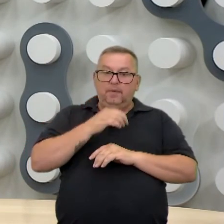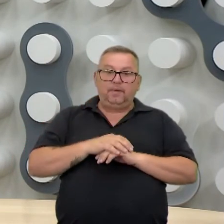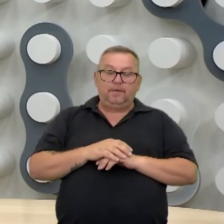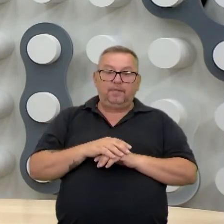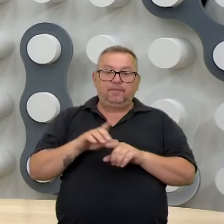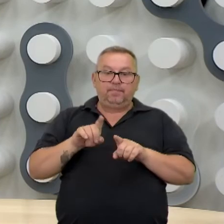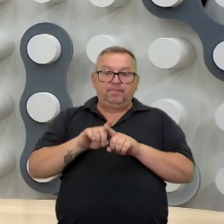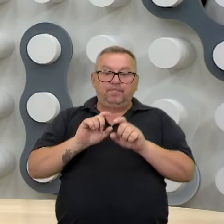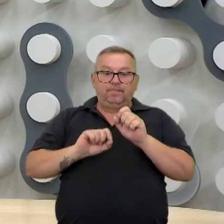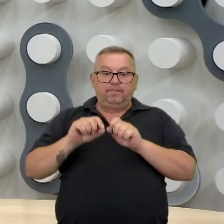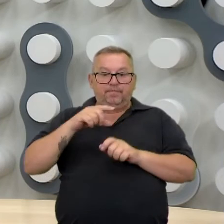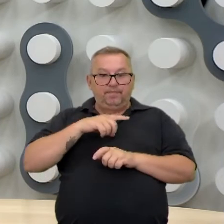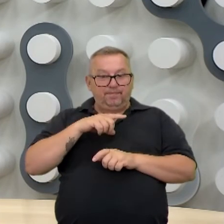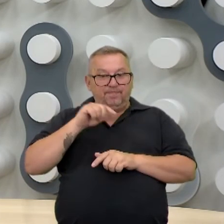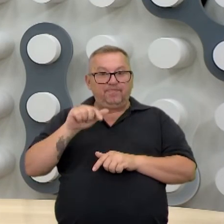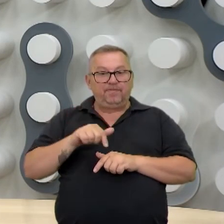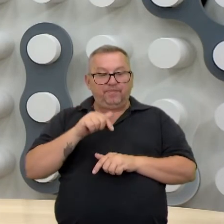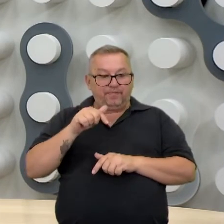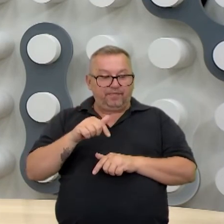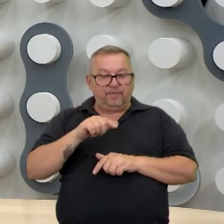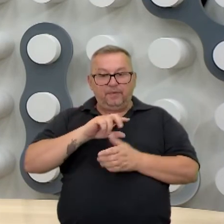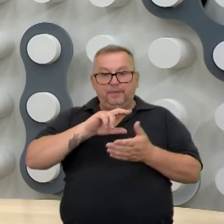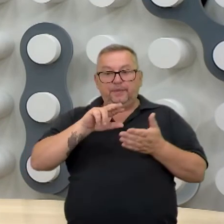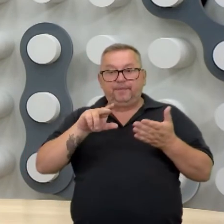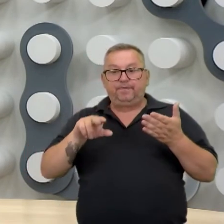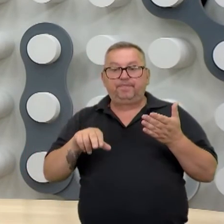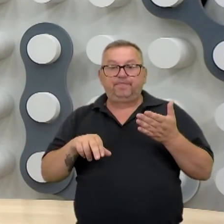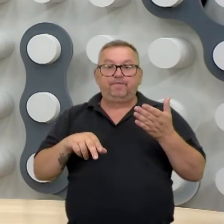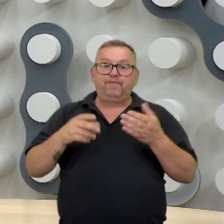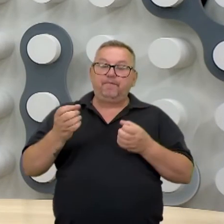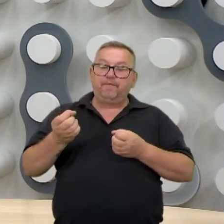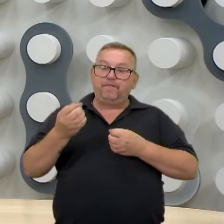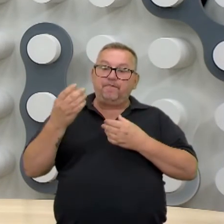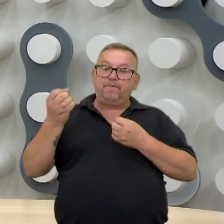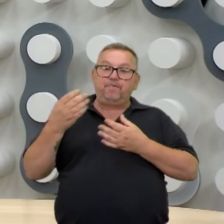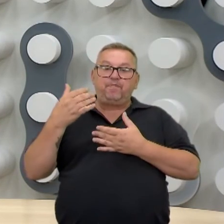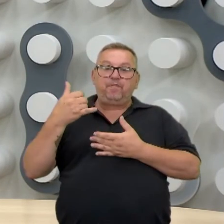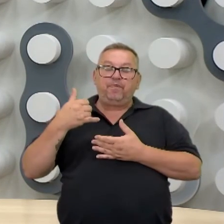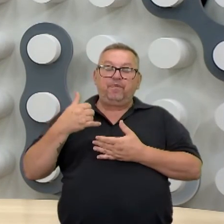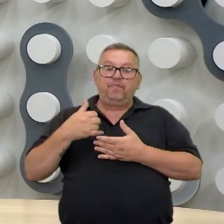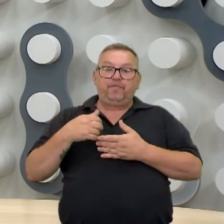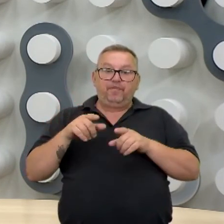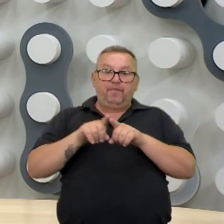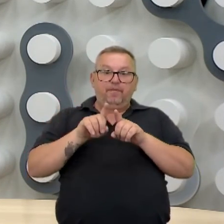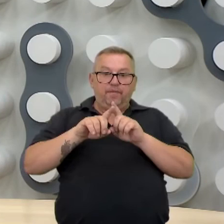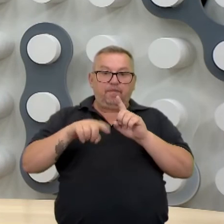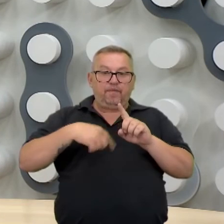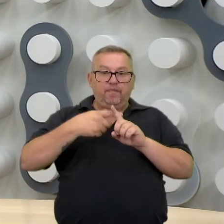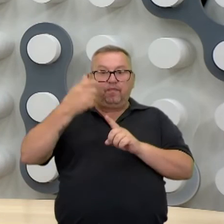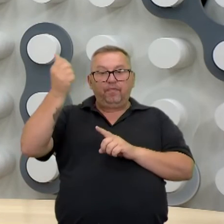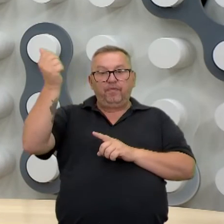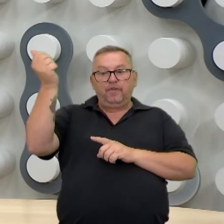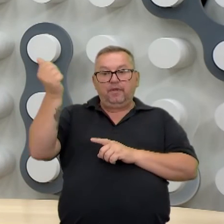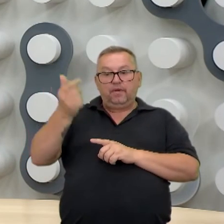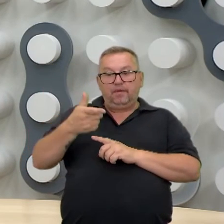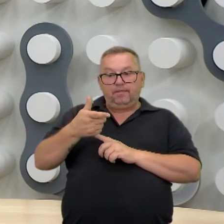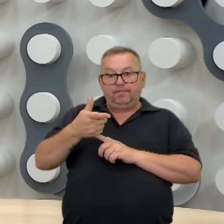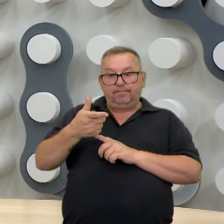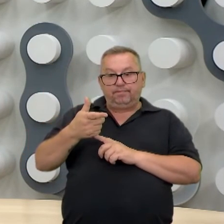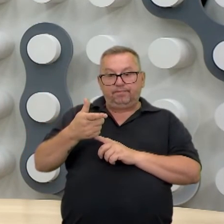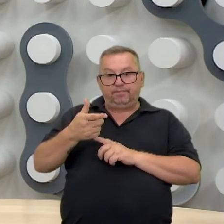de ele estar trabalhando com diversas informações, além das diversas